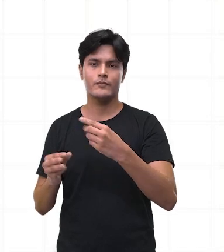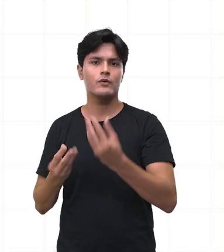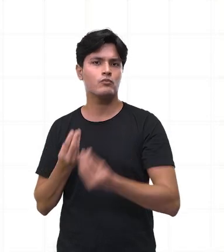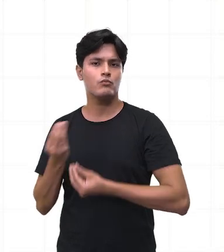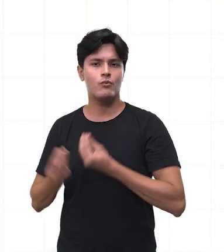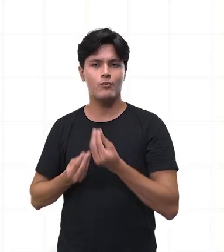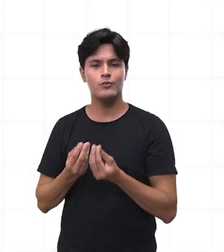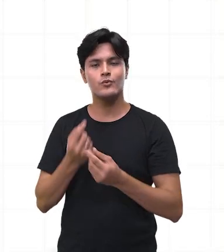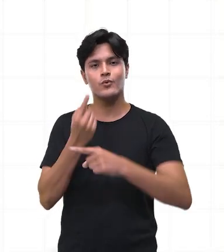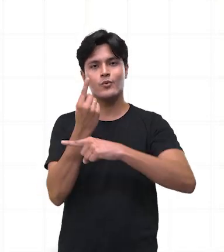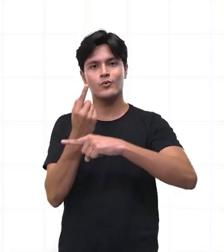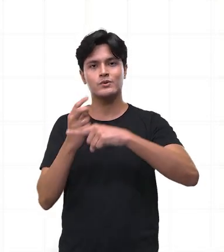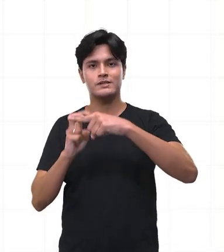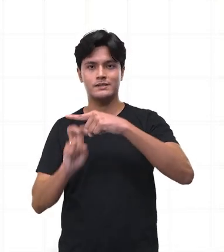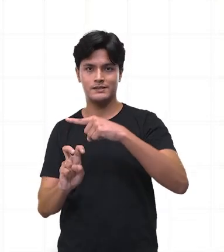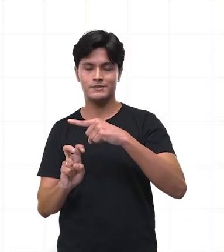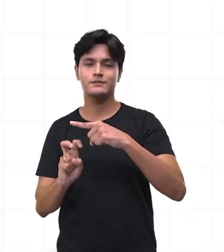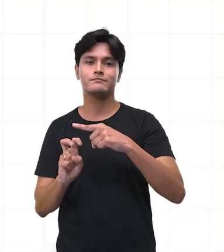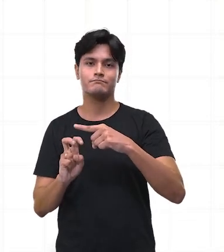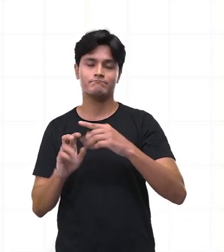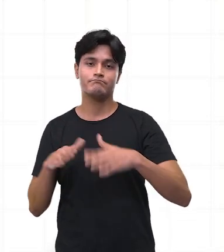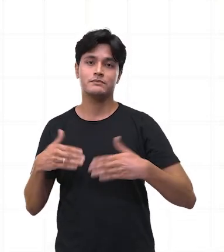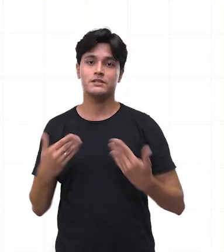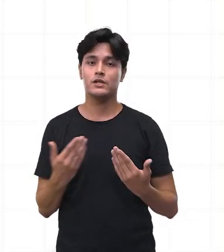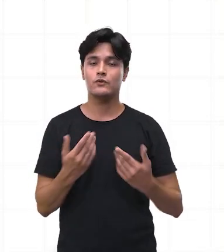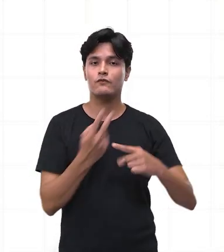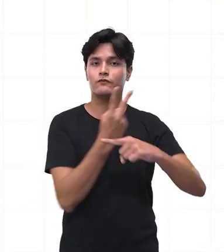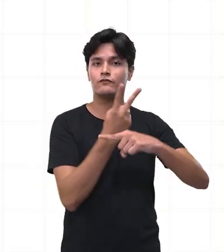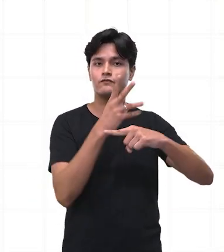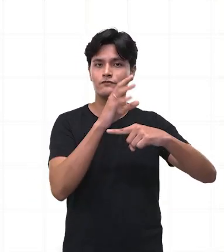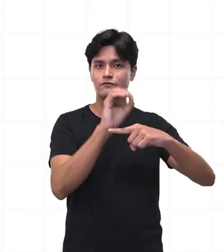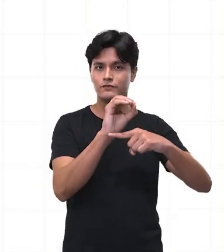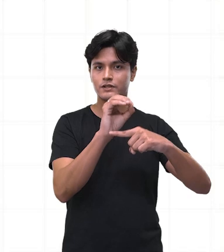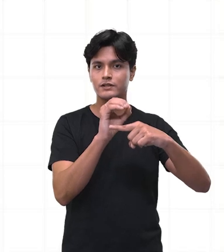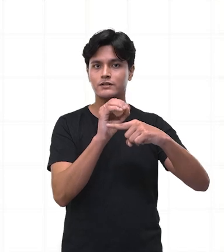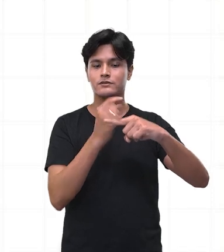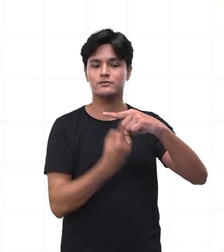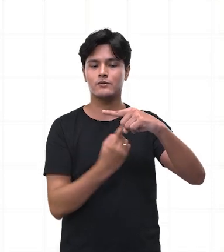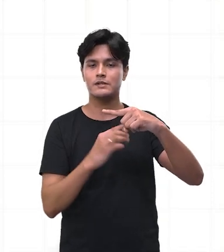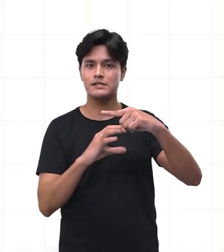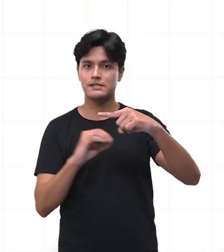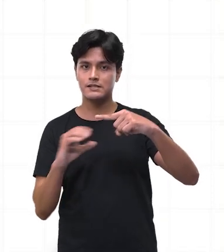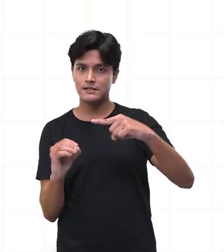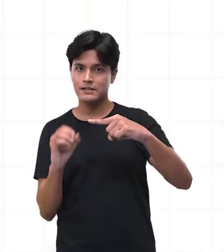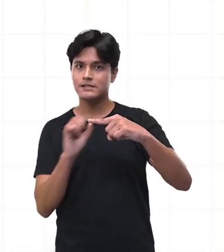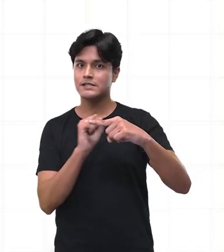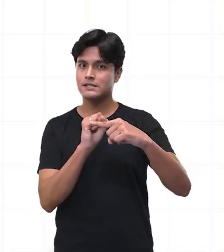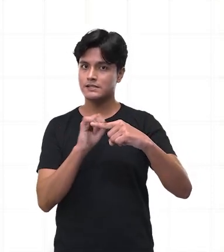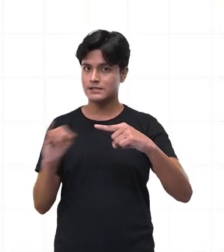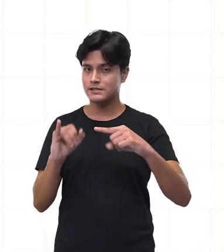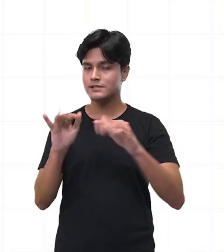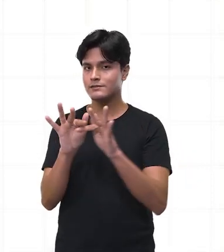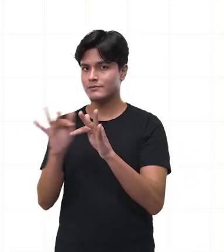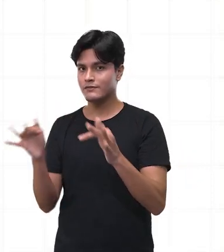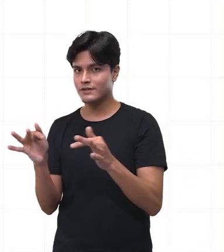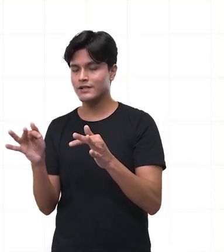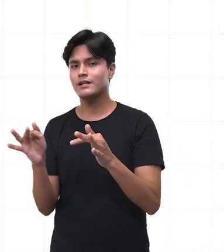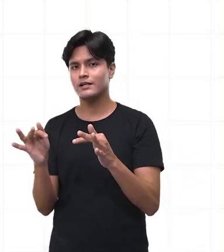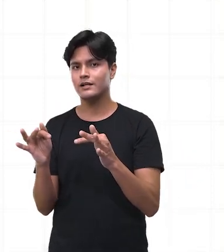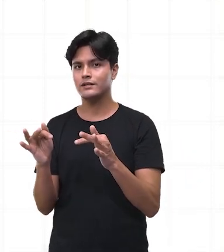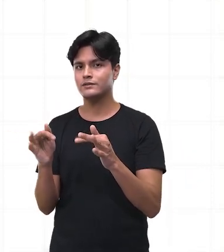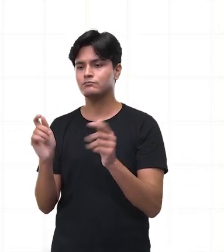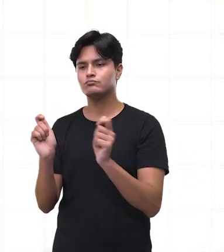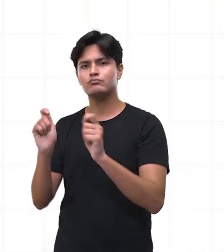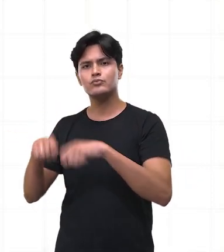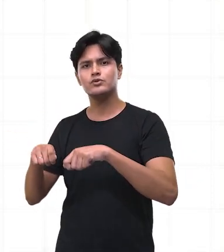Então 20 sobre 100, a fração irredutível de 20 sobre 100,